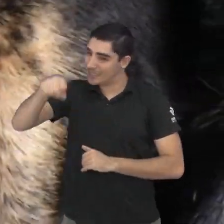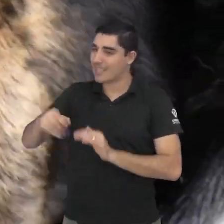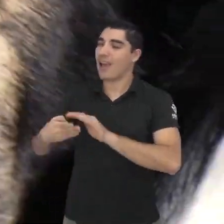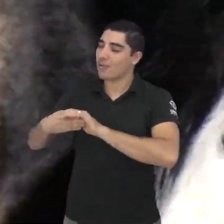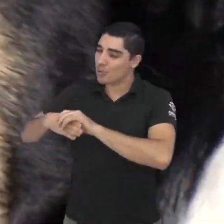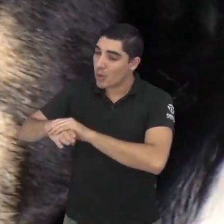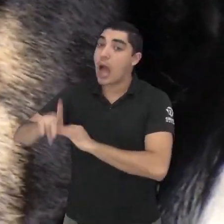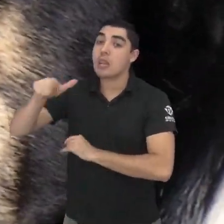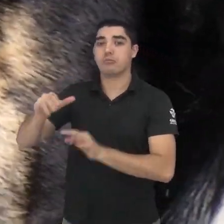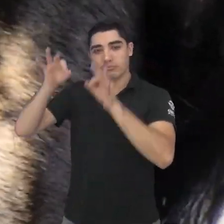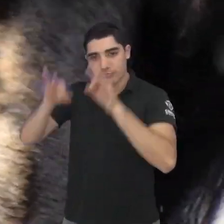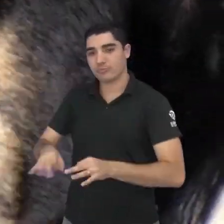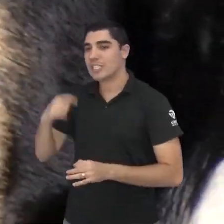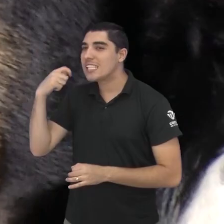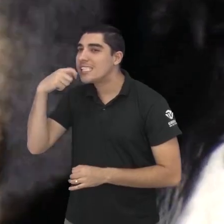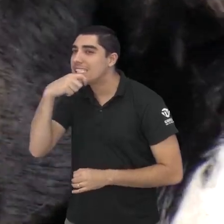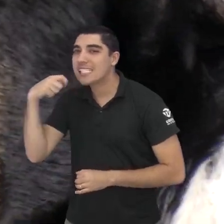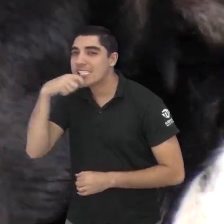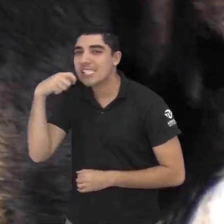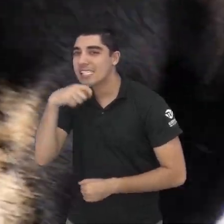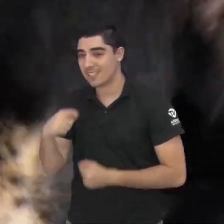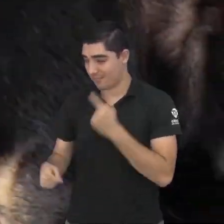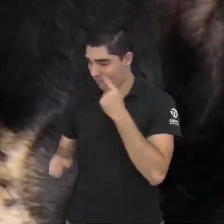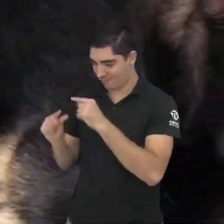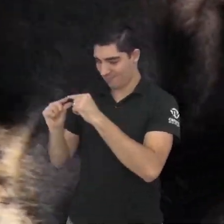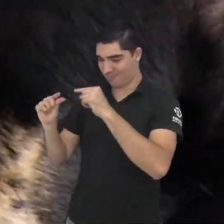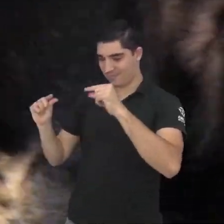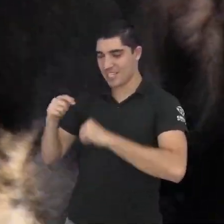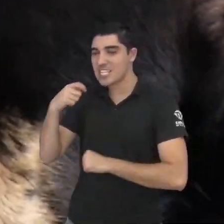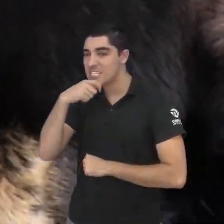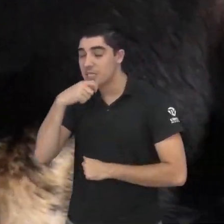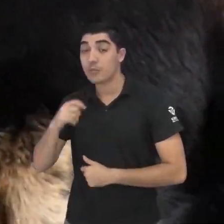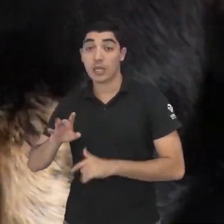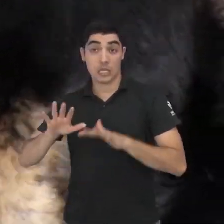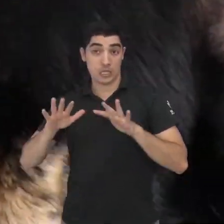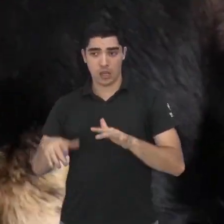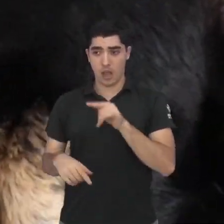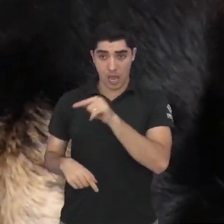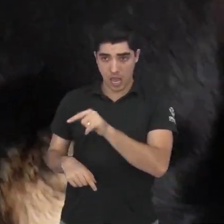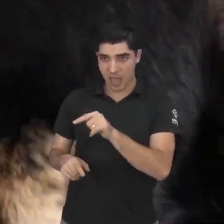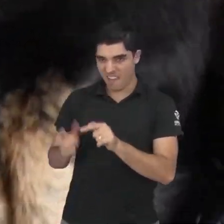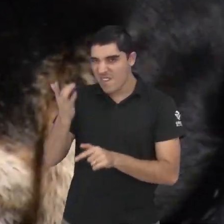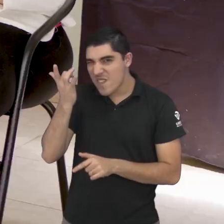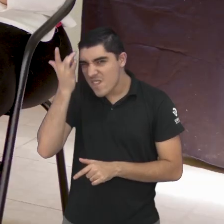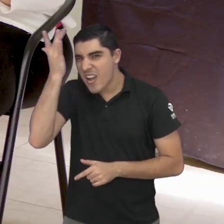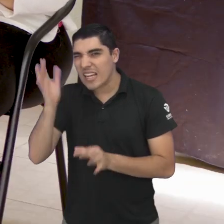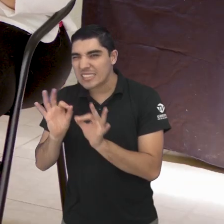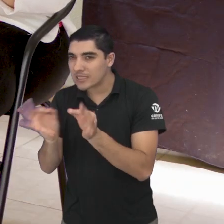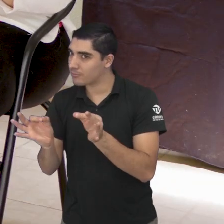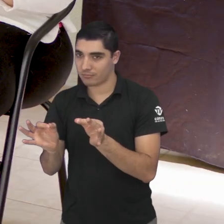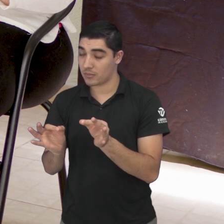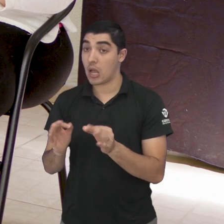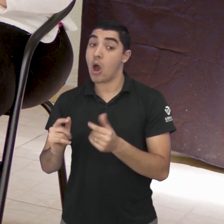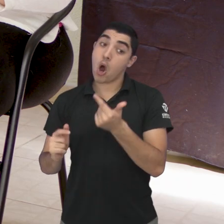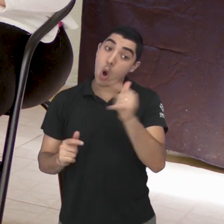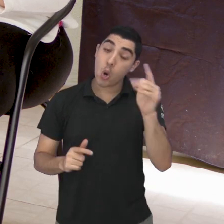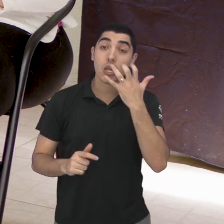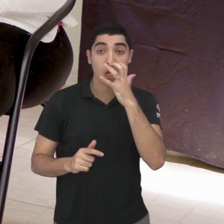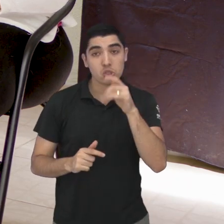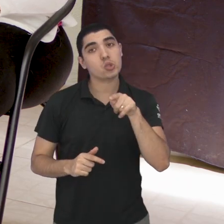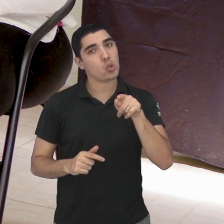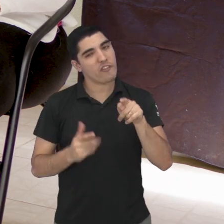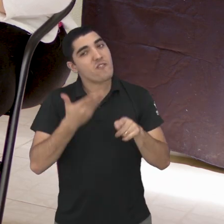efetivamente com a escova. Então ele já estava habituado. Não é um processo simples, tem cachorro que é mais fácil. Mas como ele é